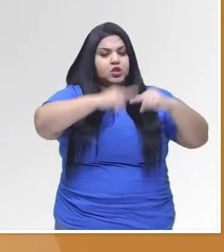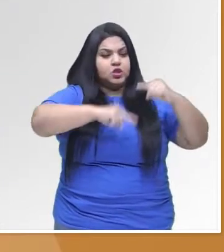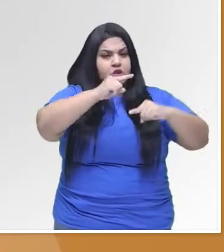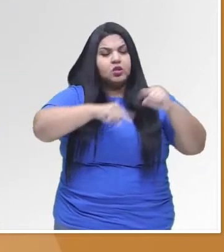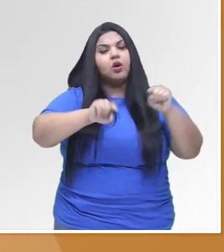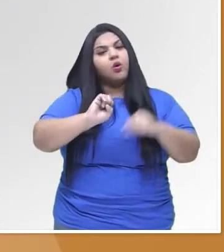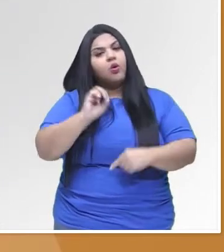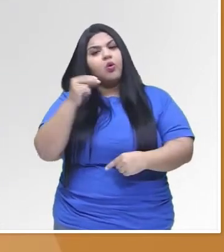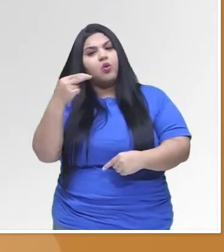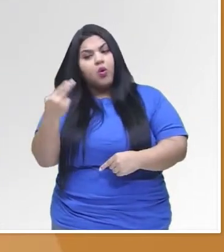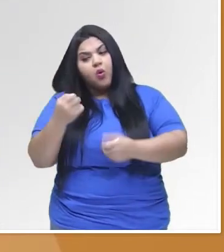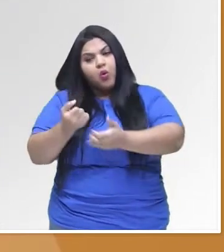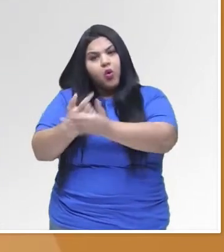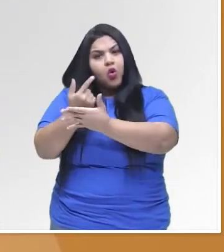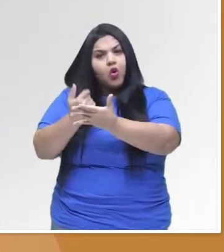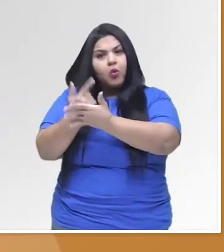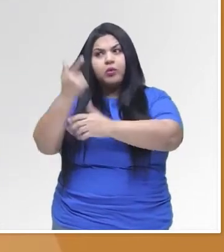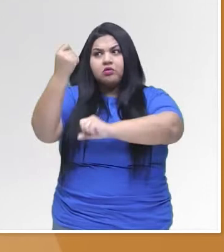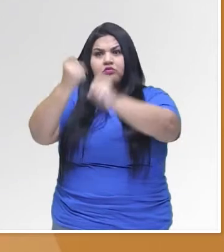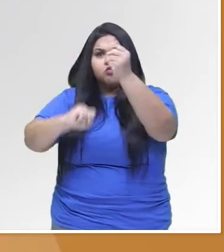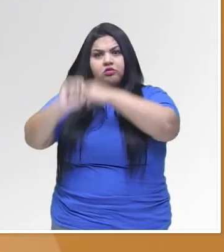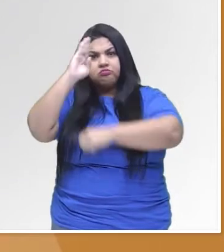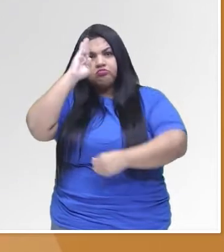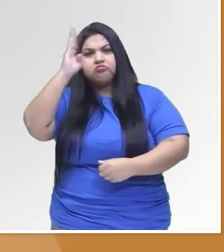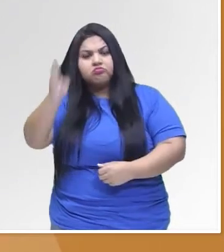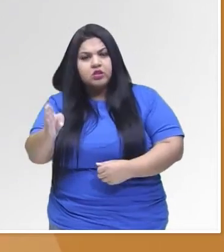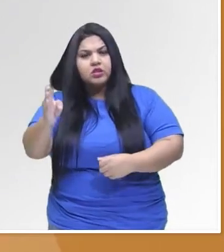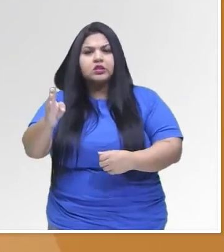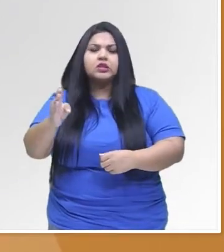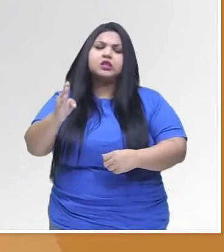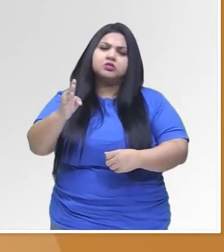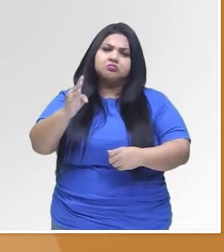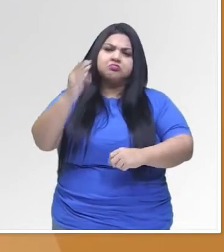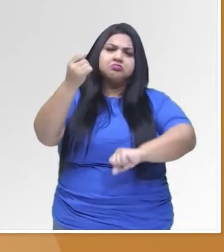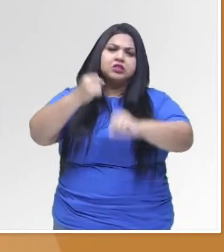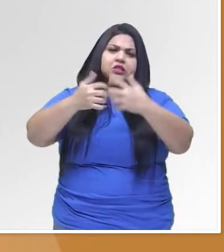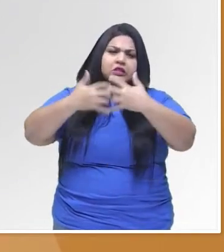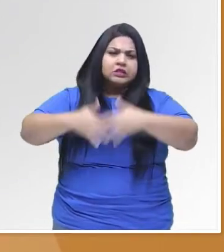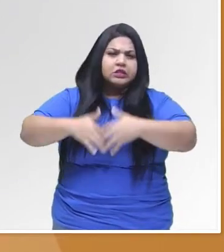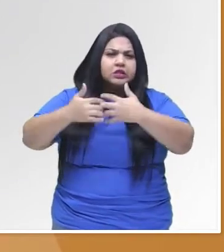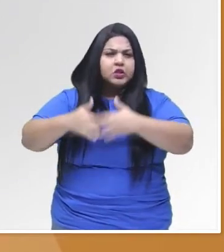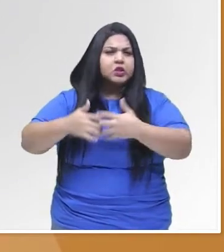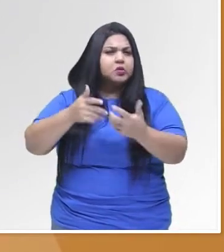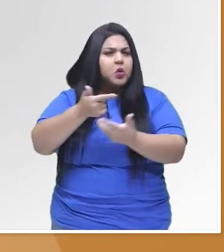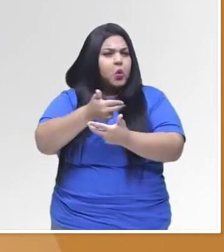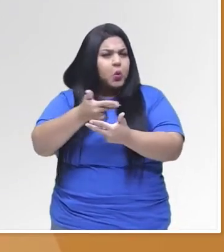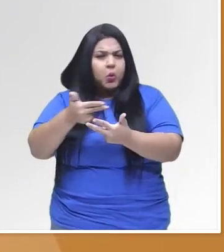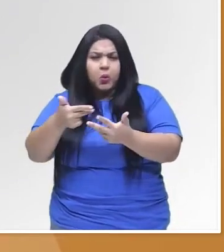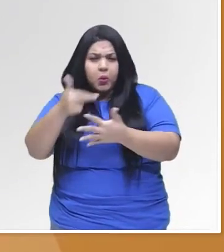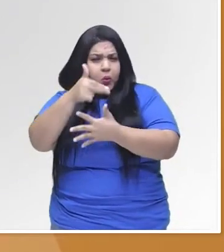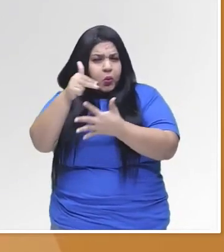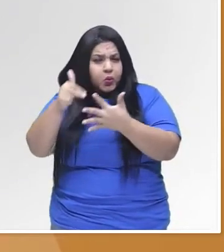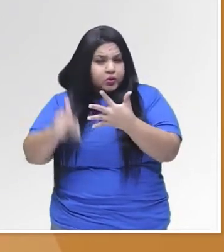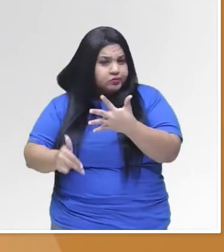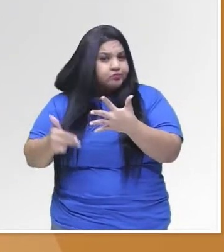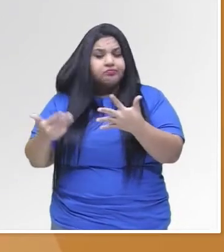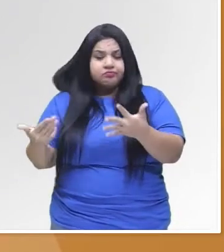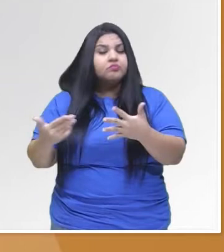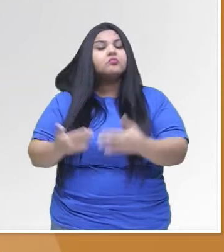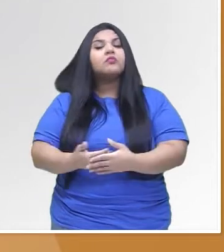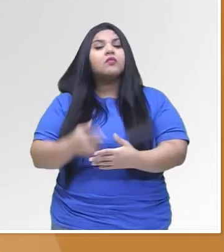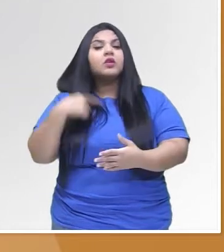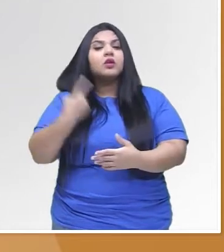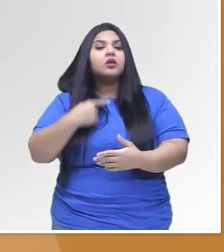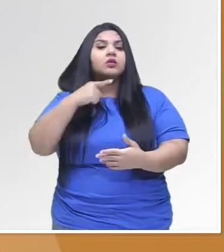ou comprando das fábricas, máquinas agrícolas, fertilizantes químicos, agrotóxicos, enfim. Então, nós